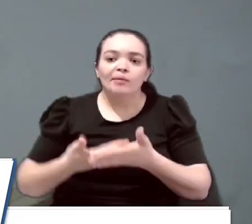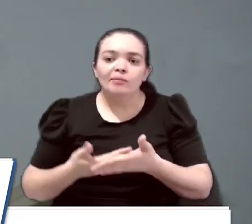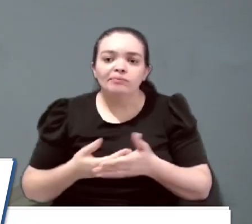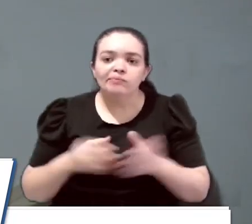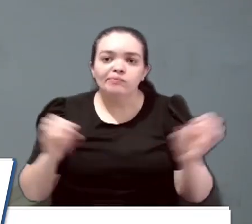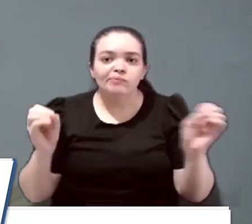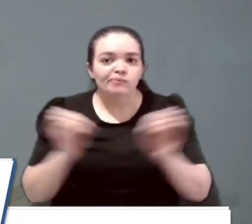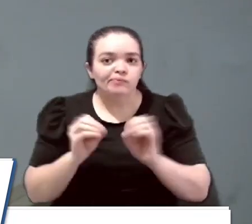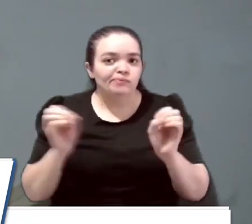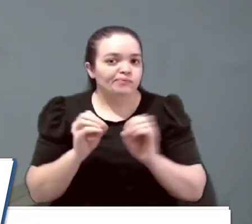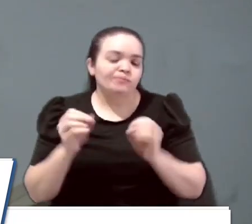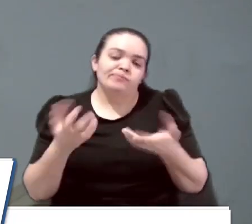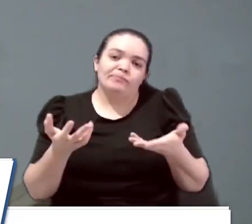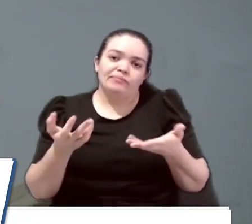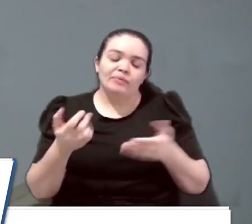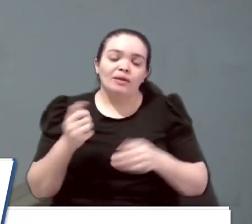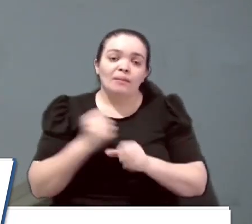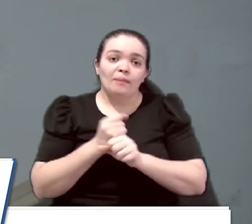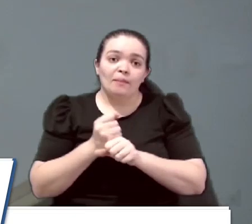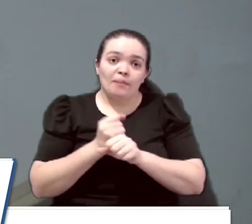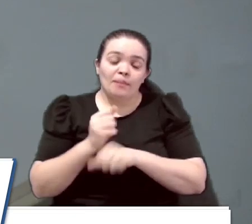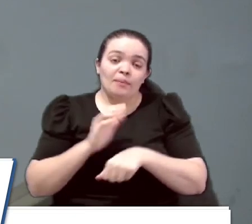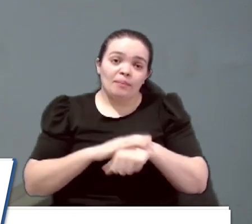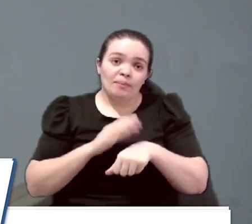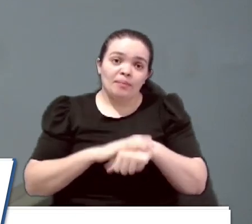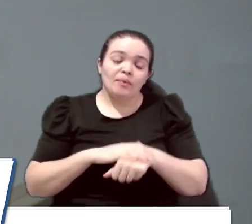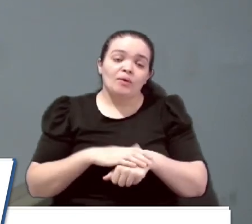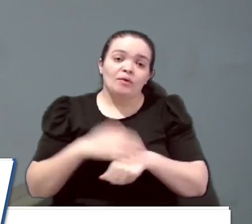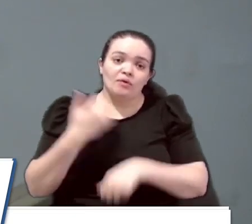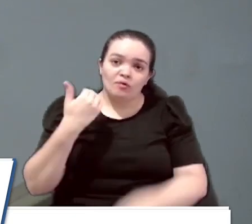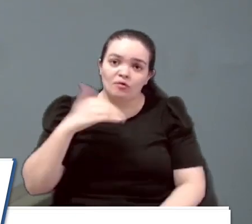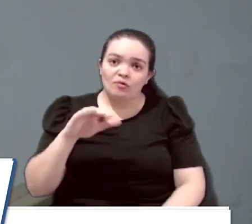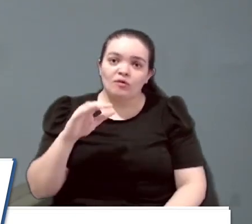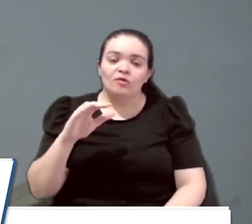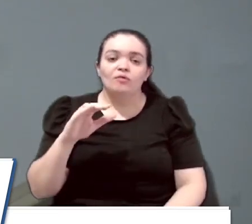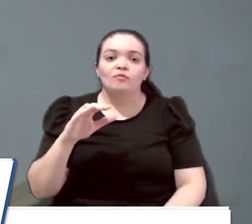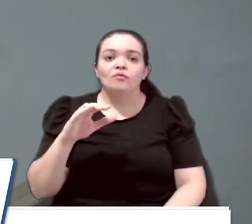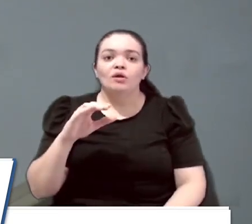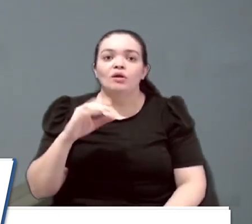Inclusive, esse ano, né, eu mandei do orçamento impositivo